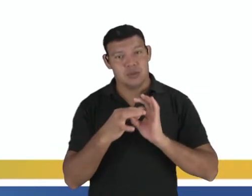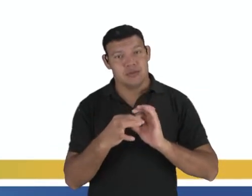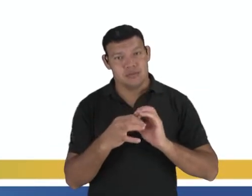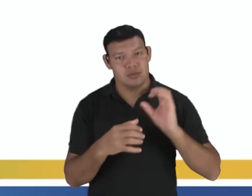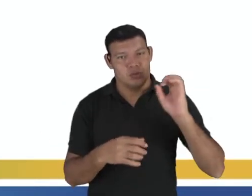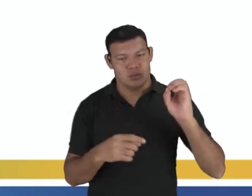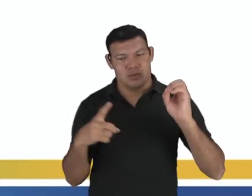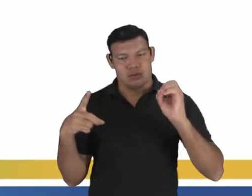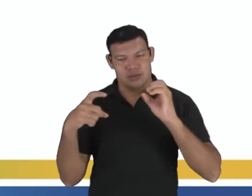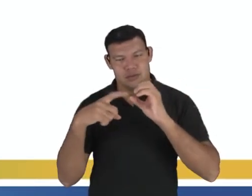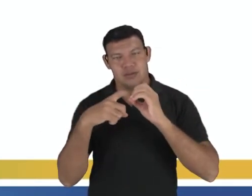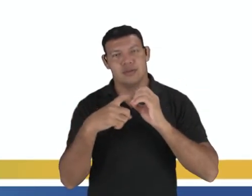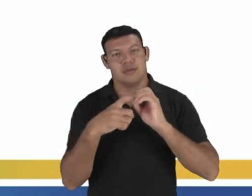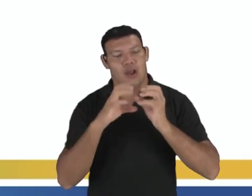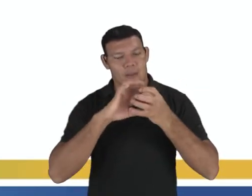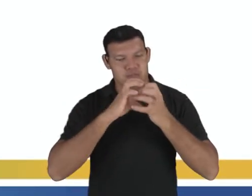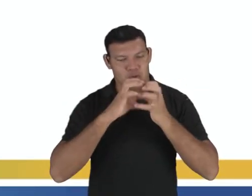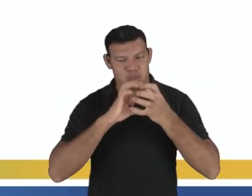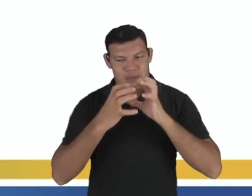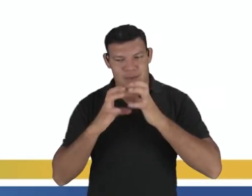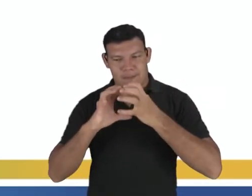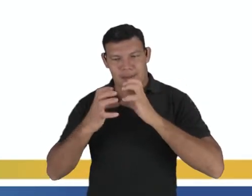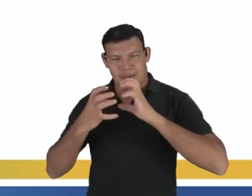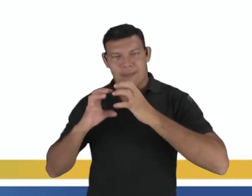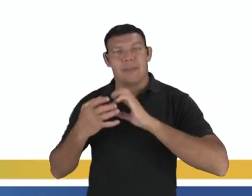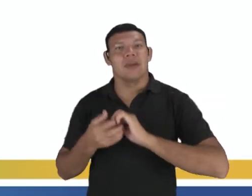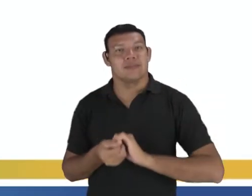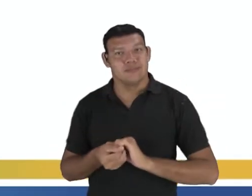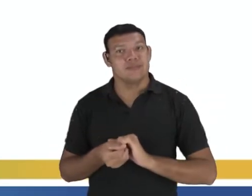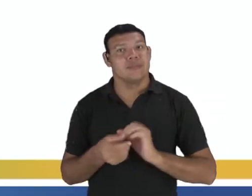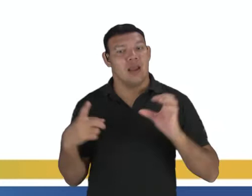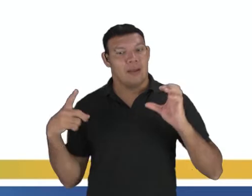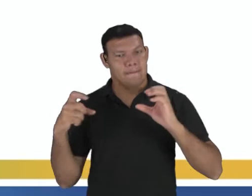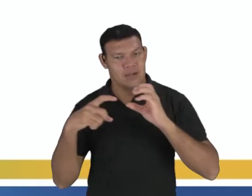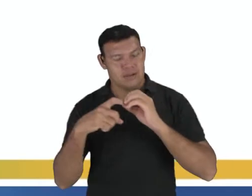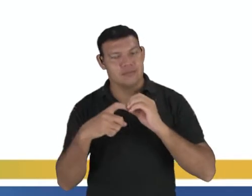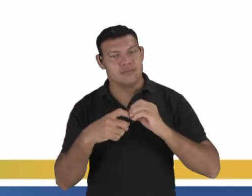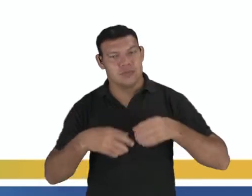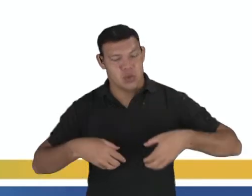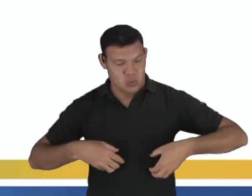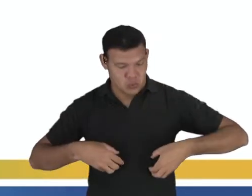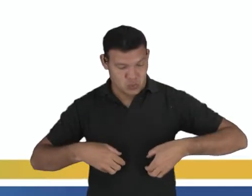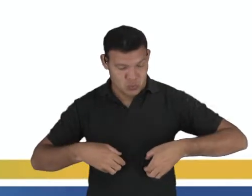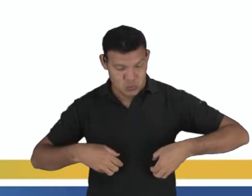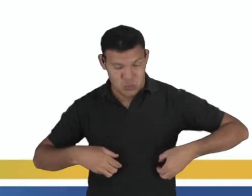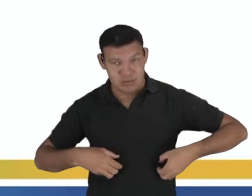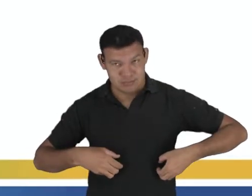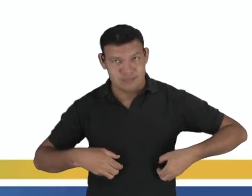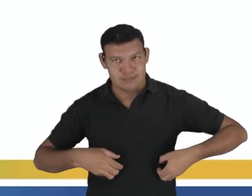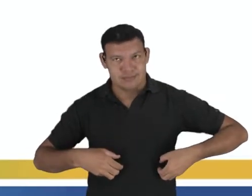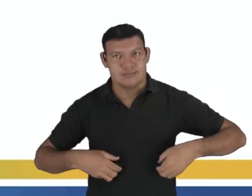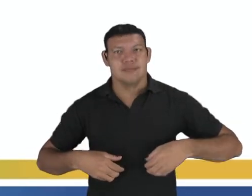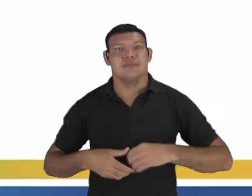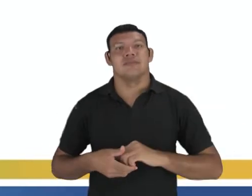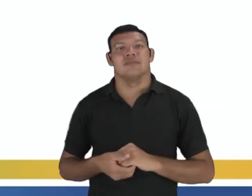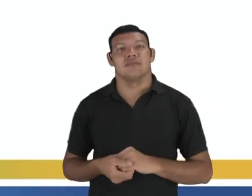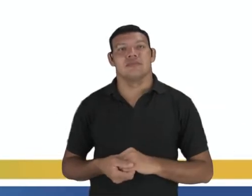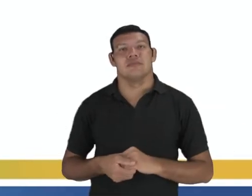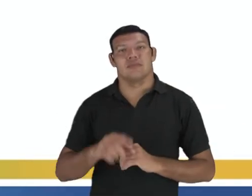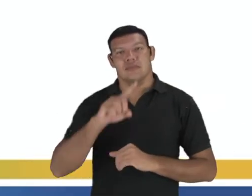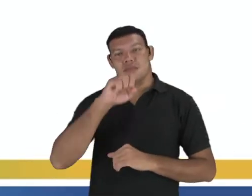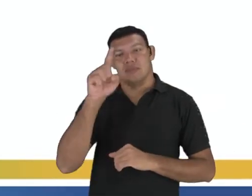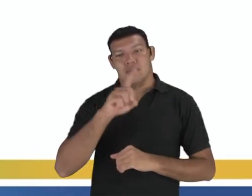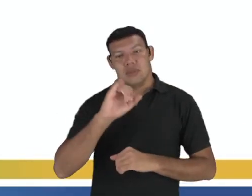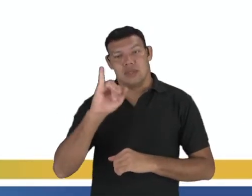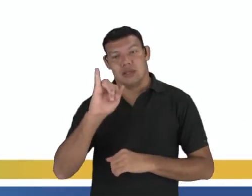partir daí inicia-se o desenvolvimento embrionário tá então a partir da fecundação lá nas tubas uterinas né é ocorre a formação do